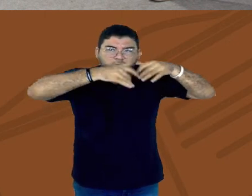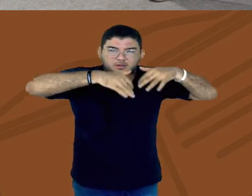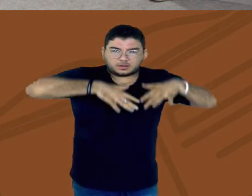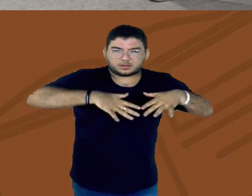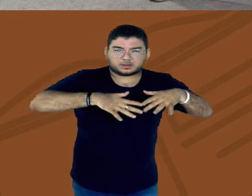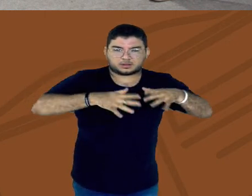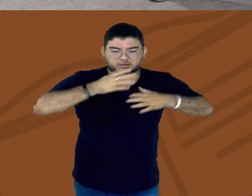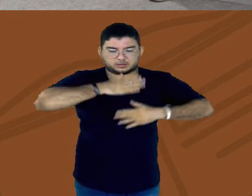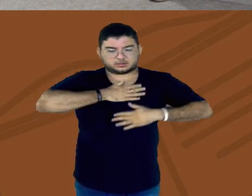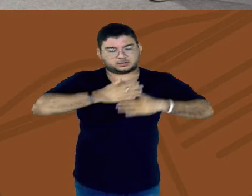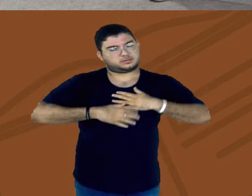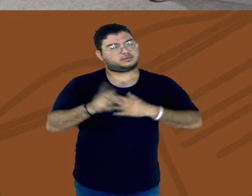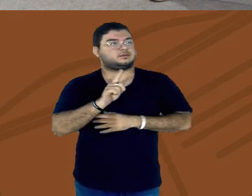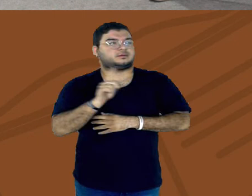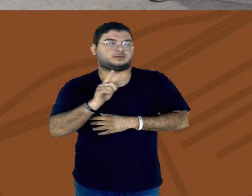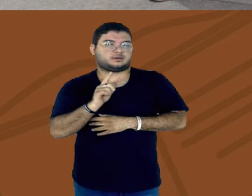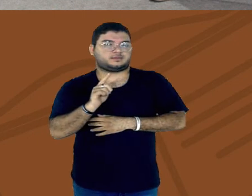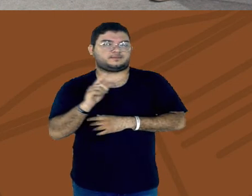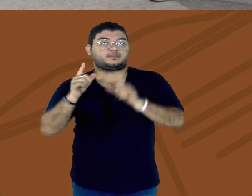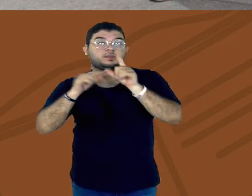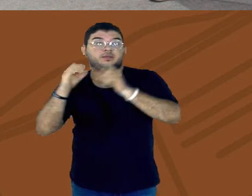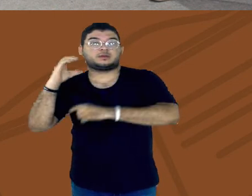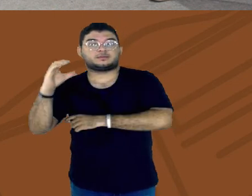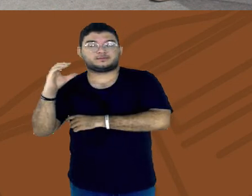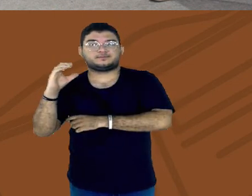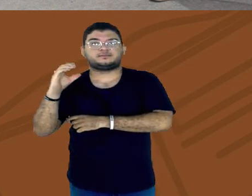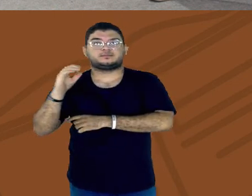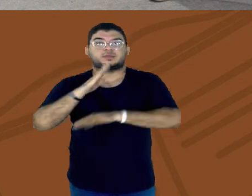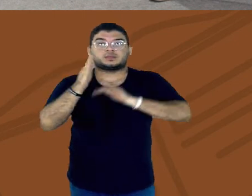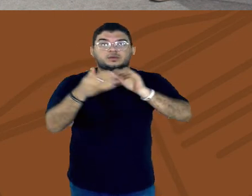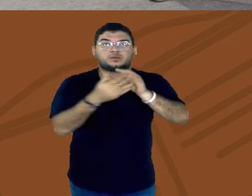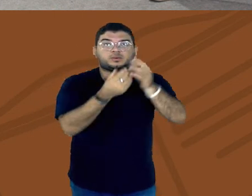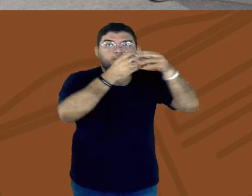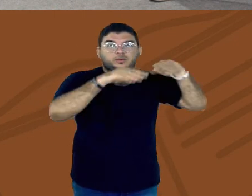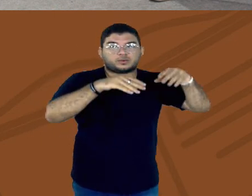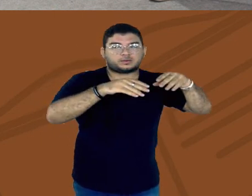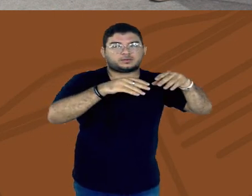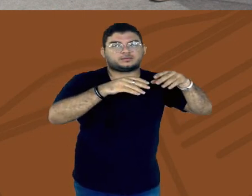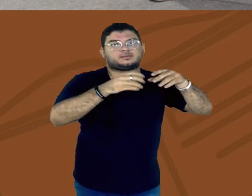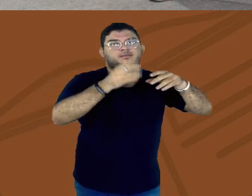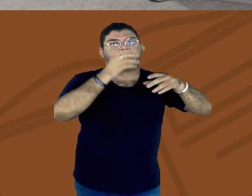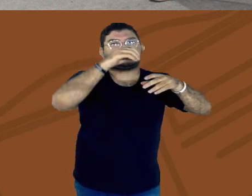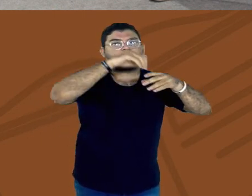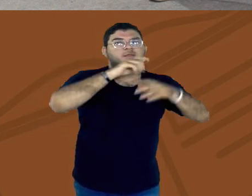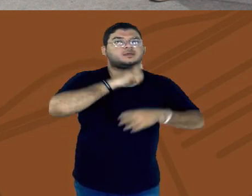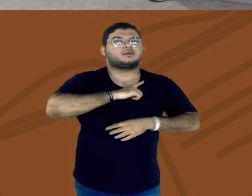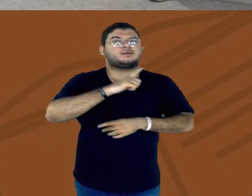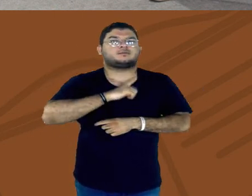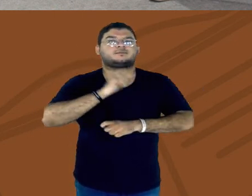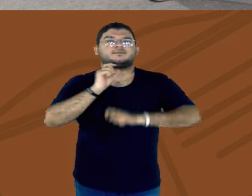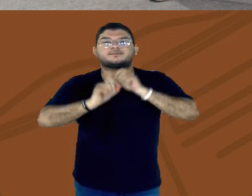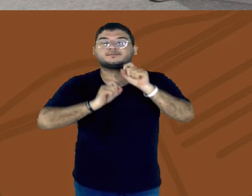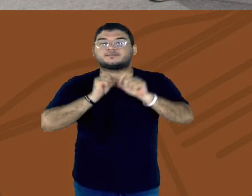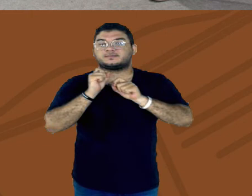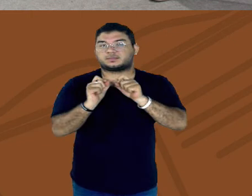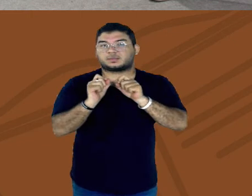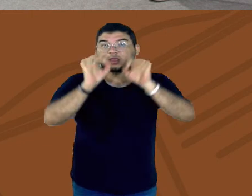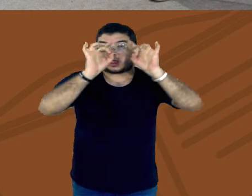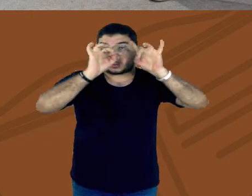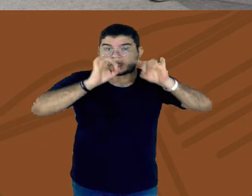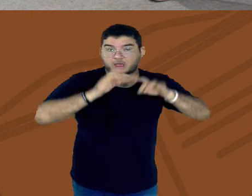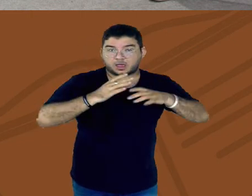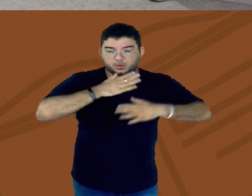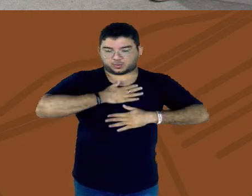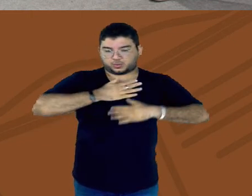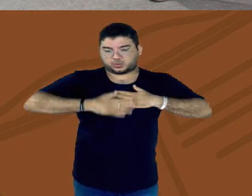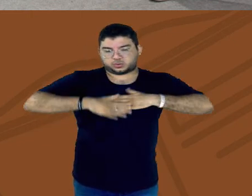corporais? Não. Letra C. Todas as glândulas endócrinas produzem secreção que atuam exclusivamente na superfície